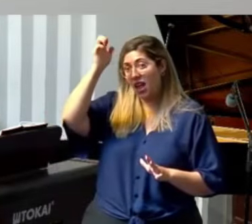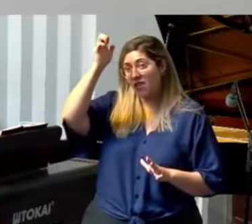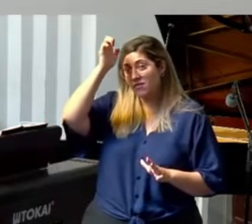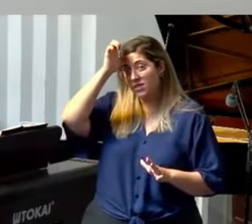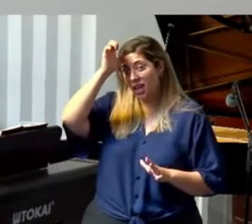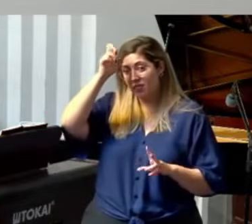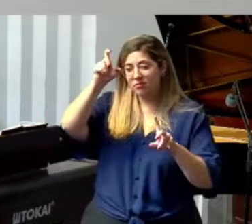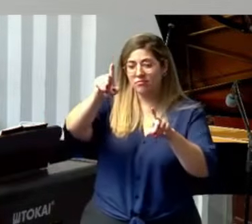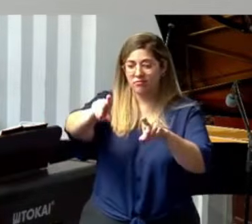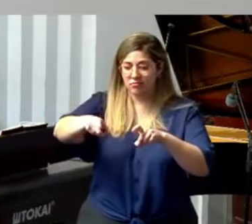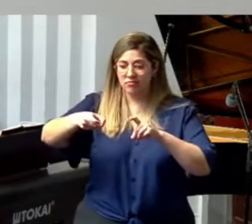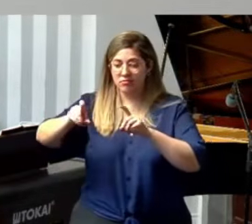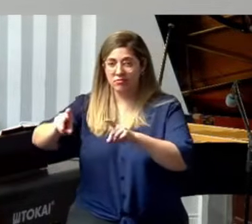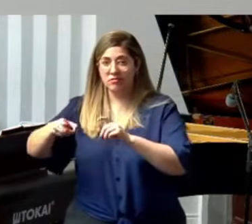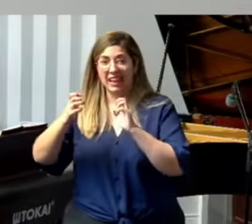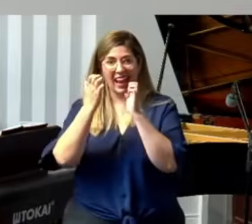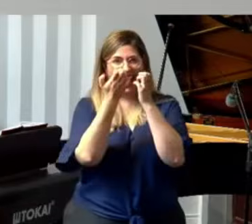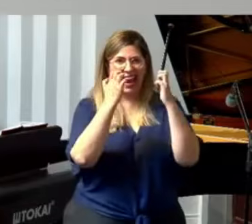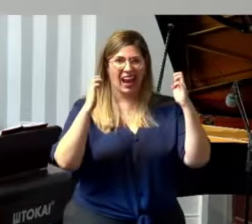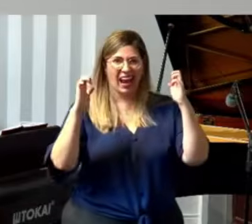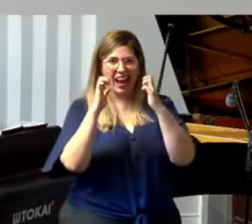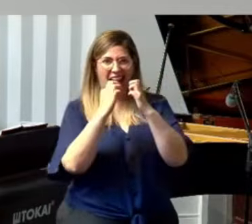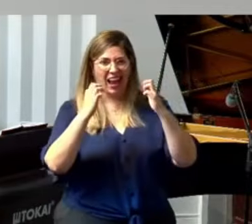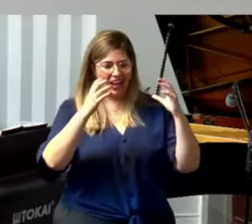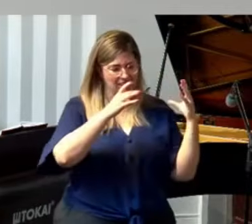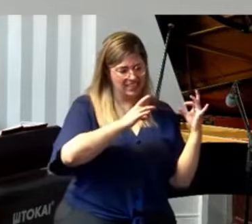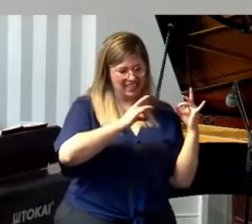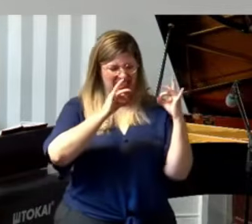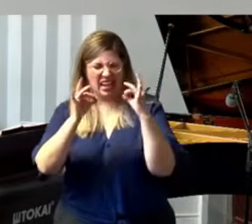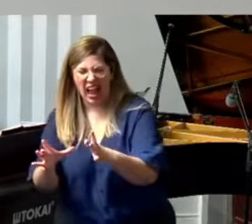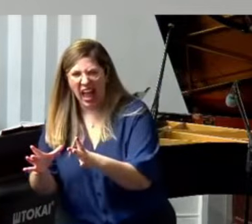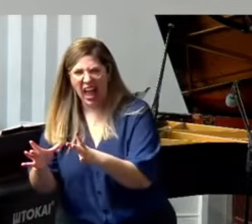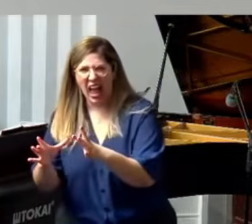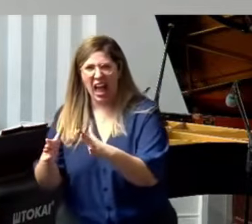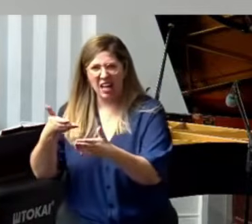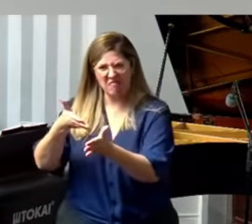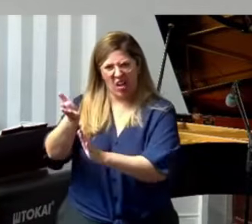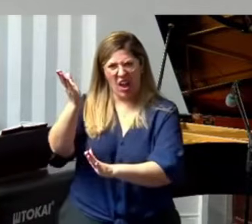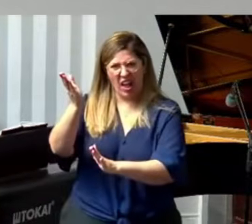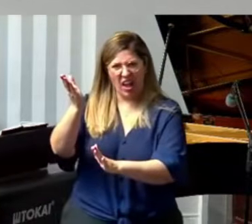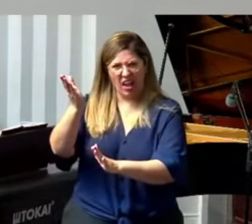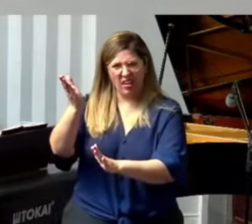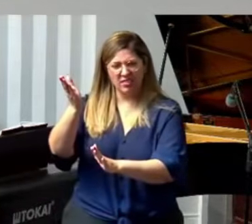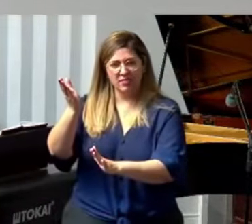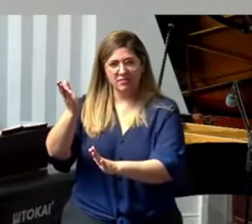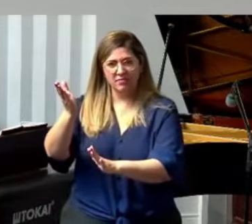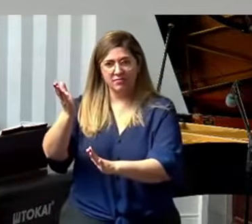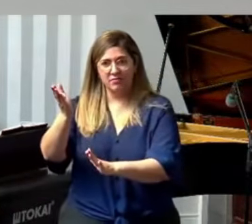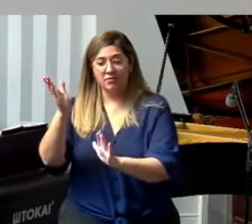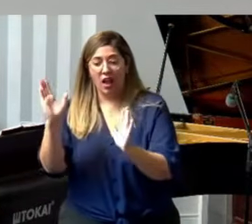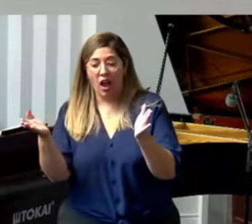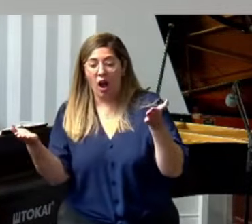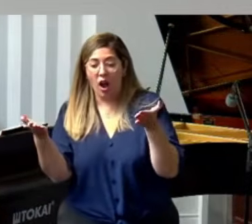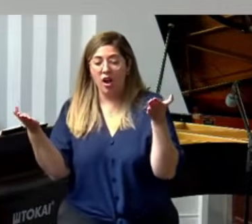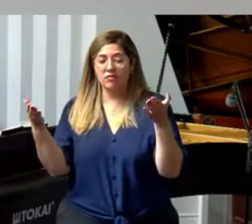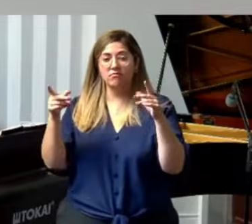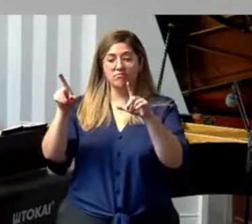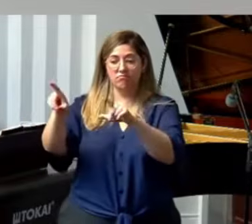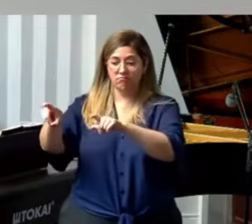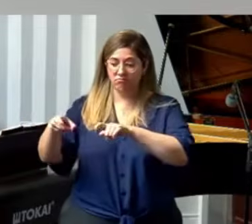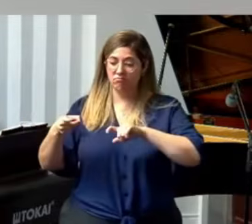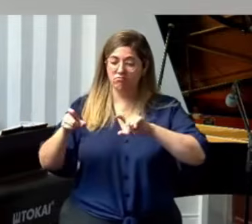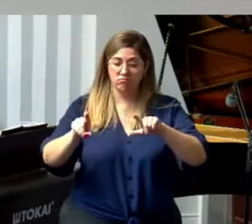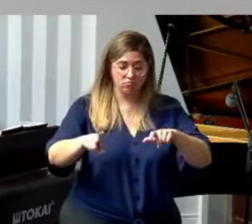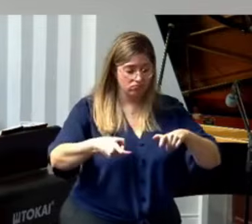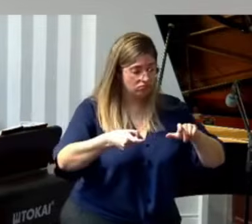sido tomado. Veja que a linguagem é singular no versículo 23. Enquanto no versículo 22, eis que o homem se